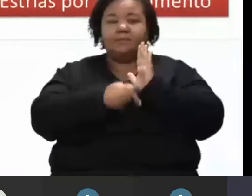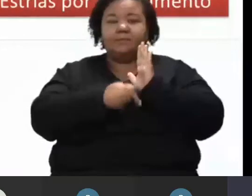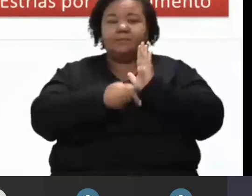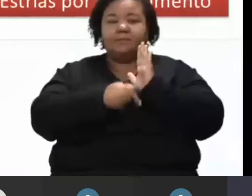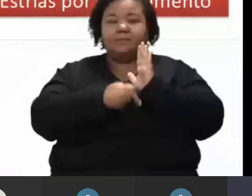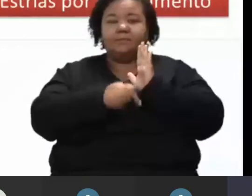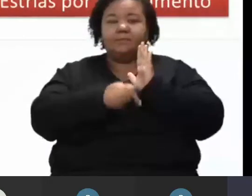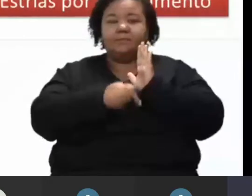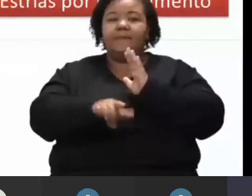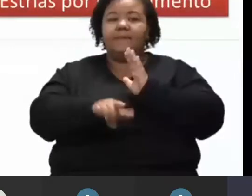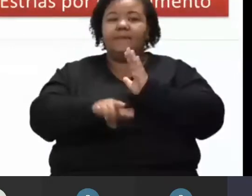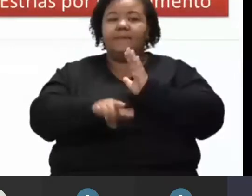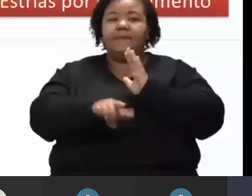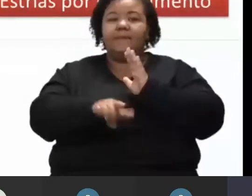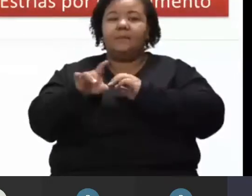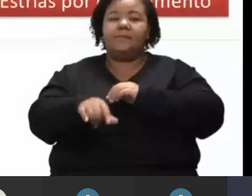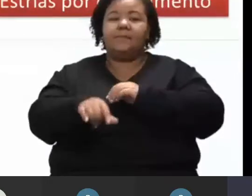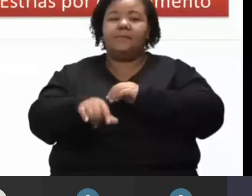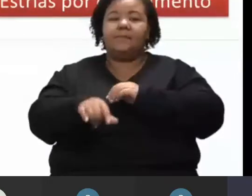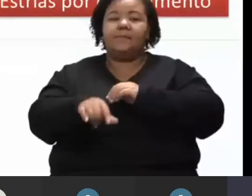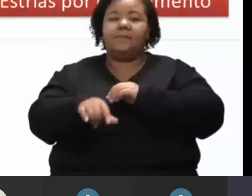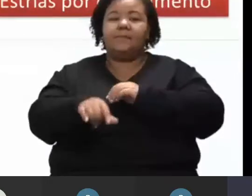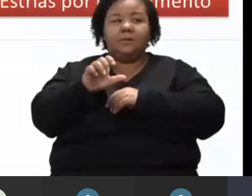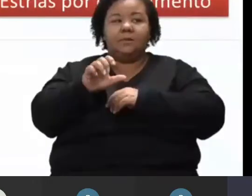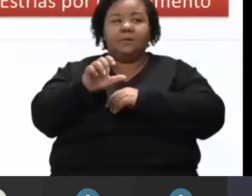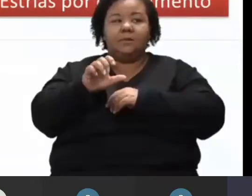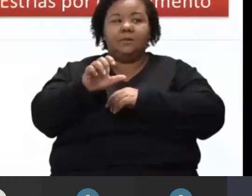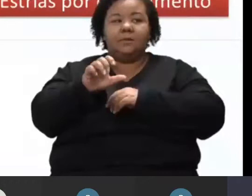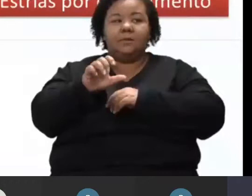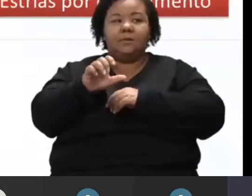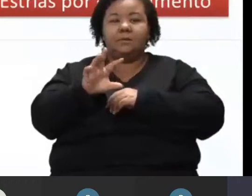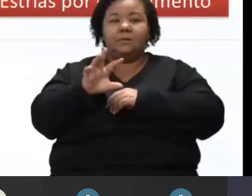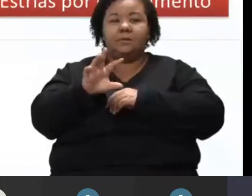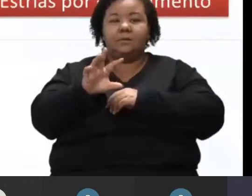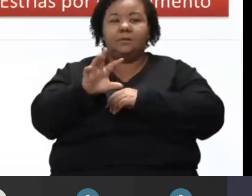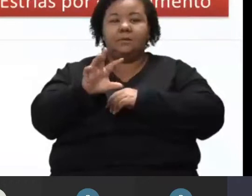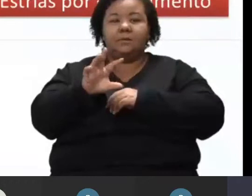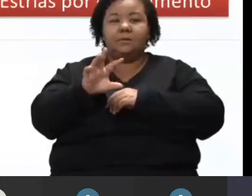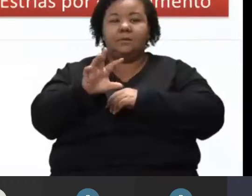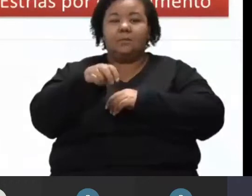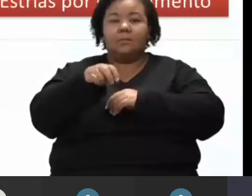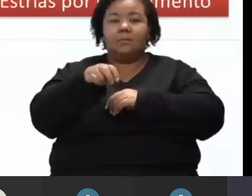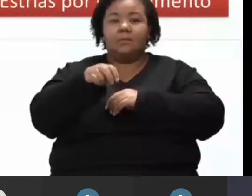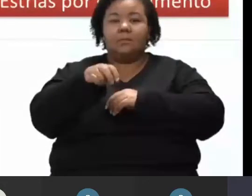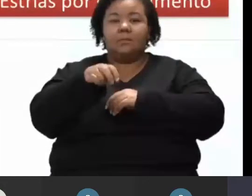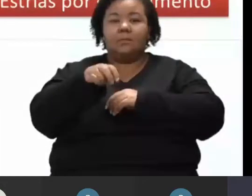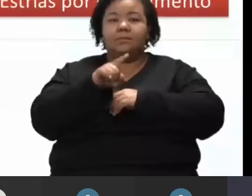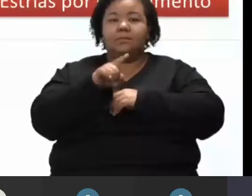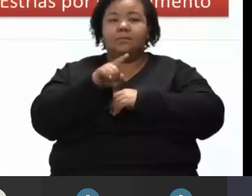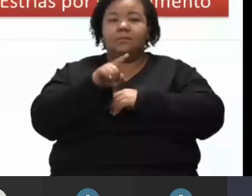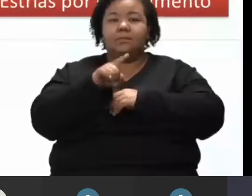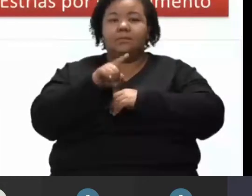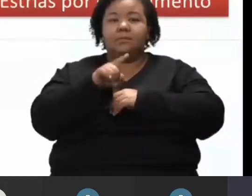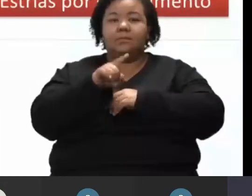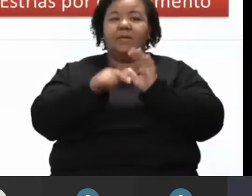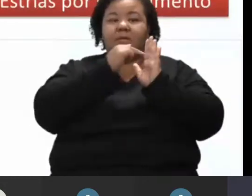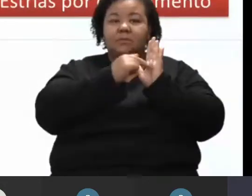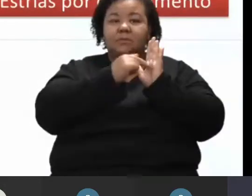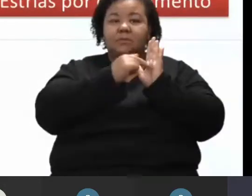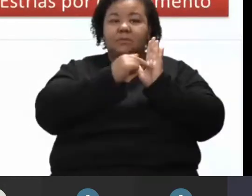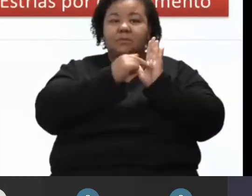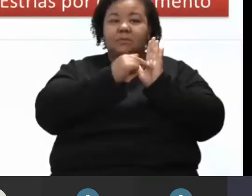por esgotamento. O que é uma estria por esgotamento? Essa estria por esgotamento, como o próprio nome já diz, é uma